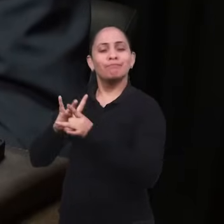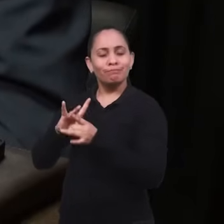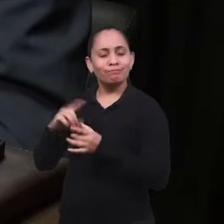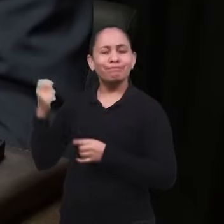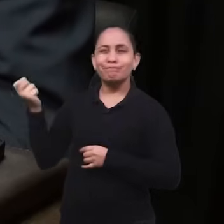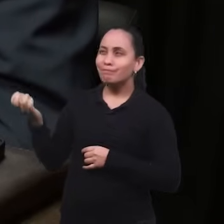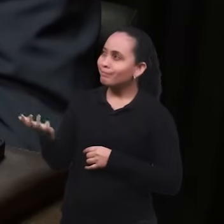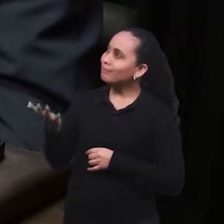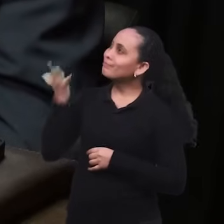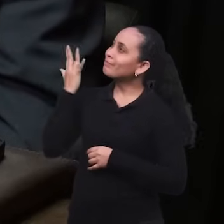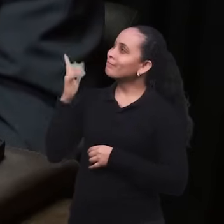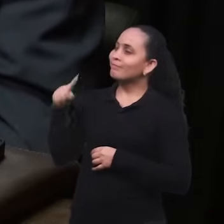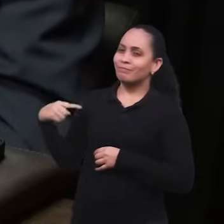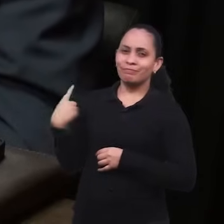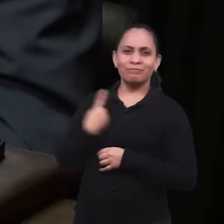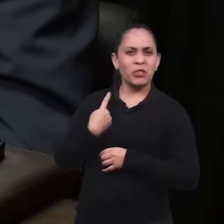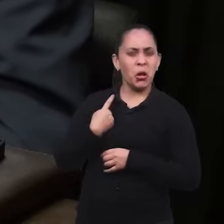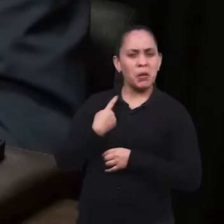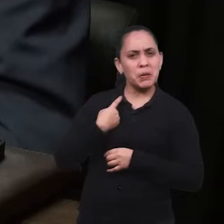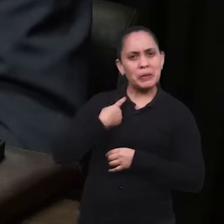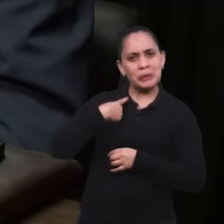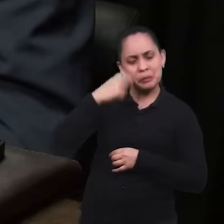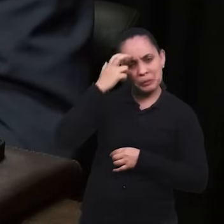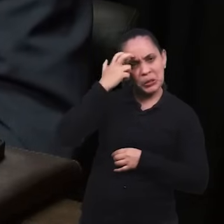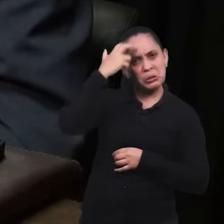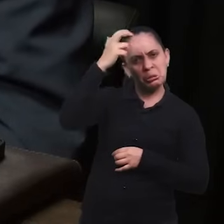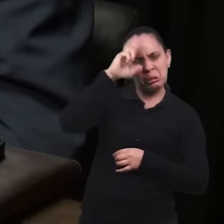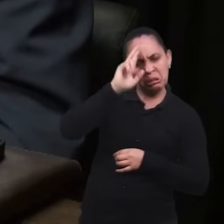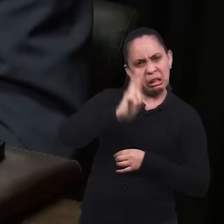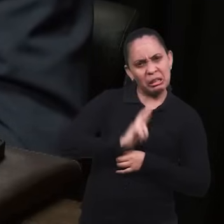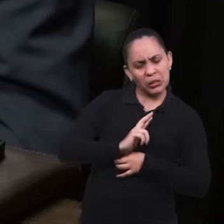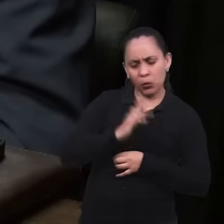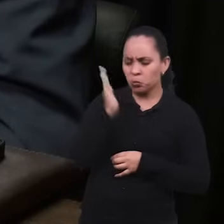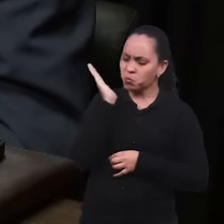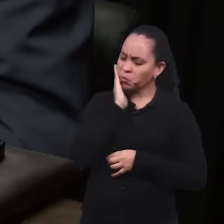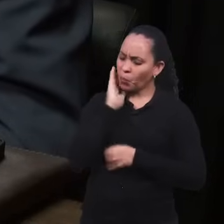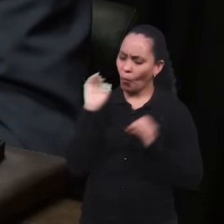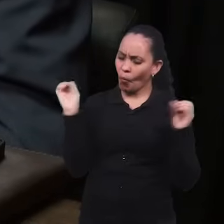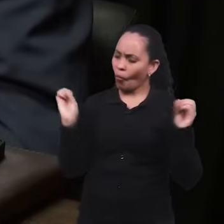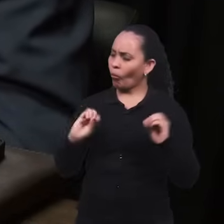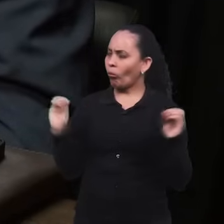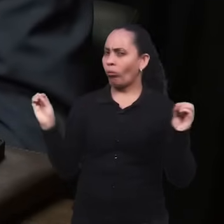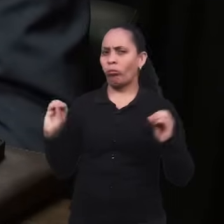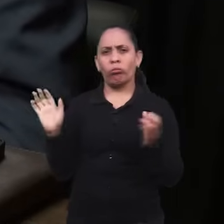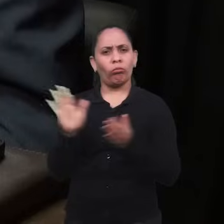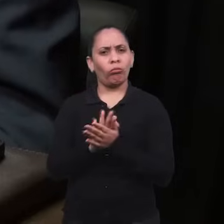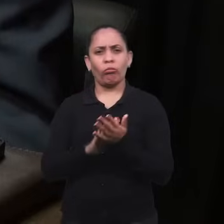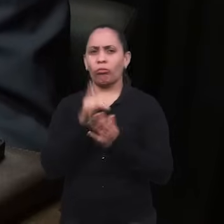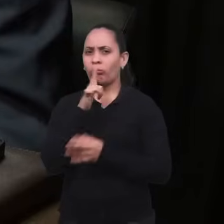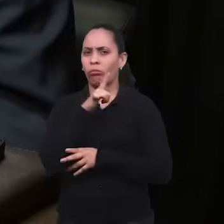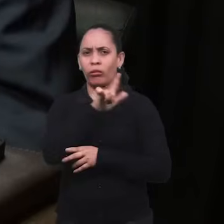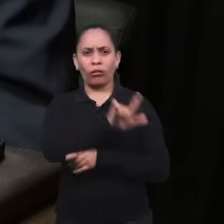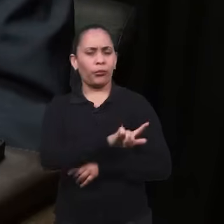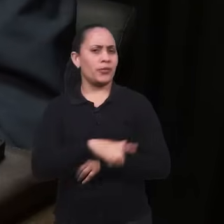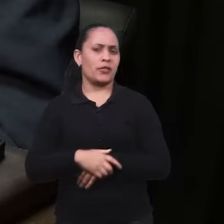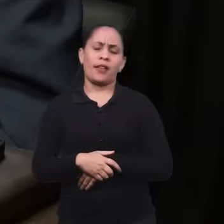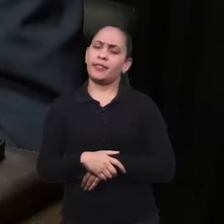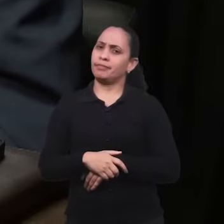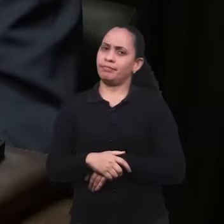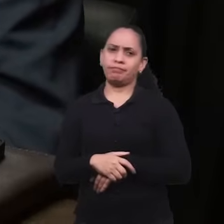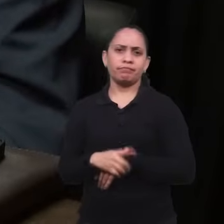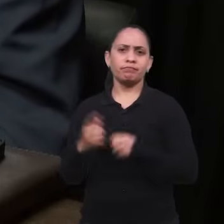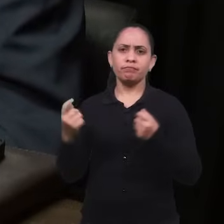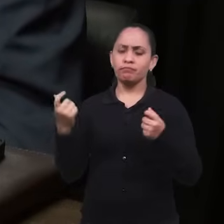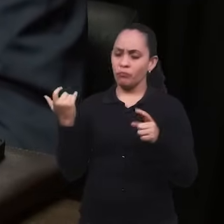descobrir aquilo que na nossa natureza humana não consegue alcançar. Nosso raciocínio, nessa capacidade intelectual,